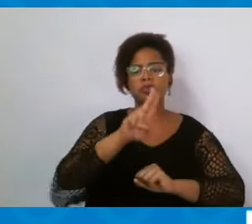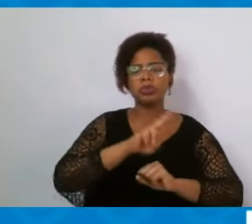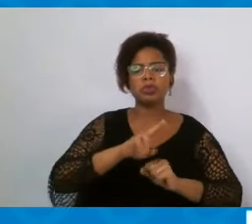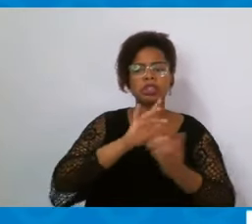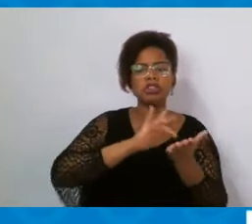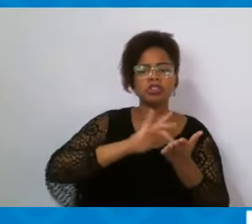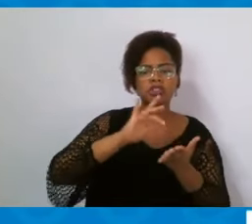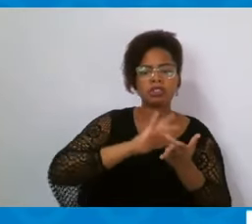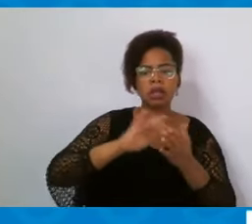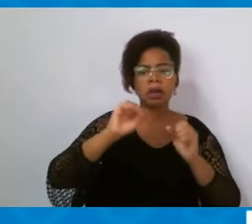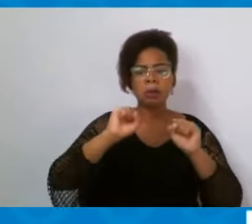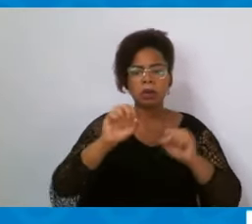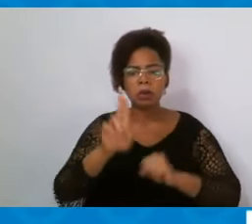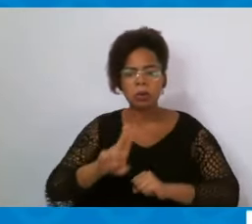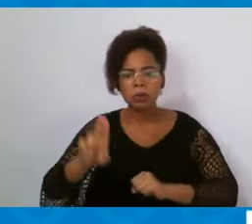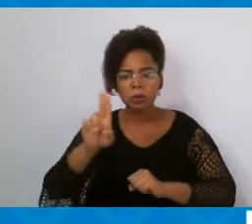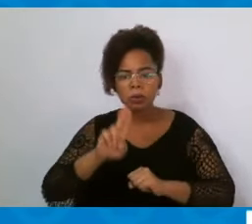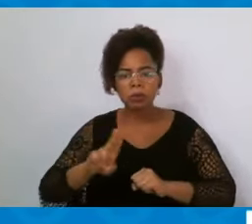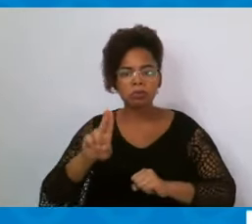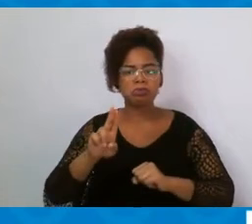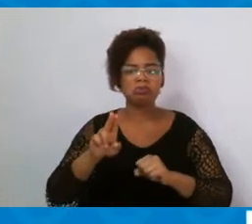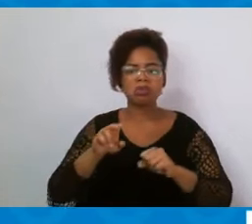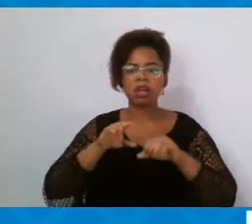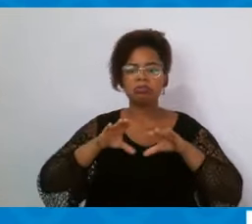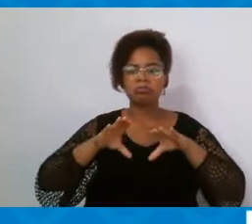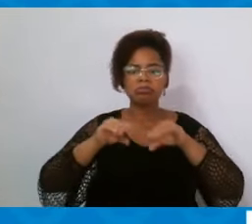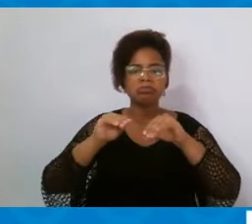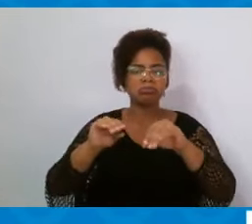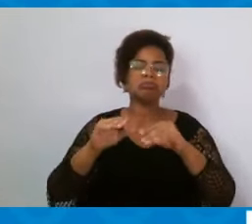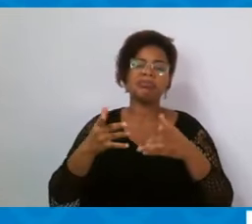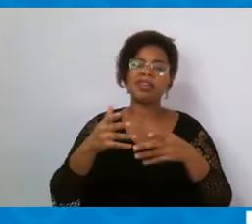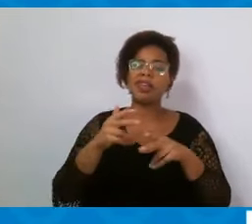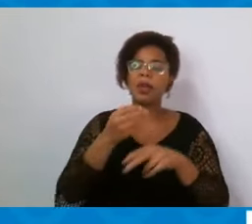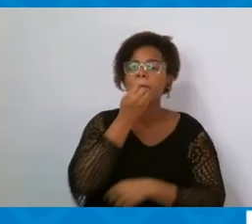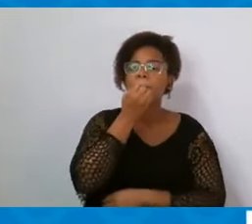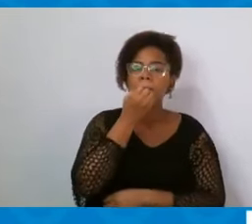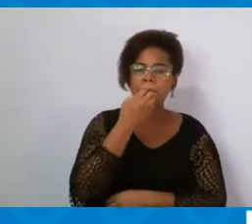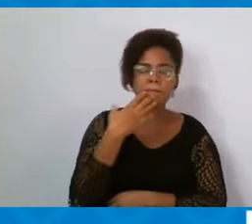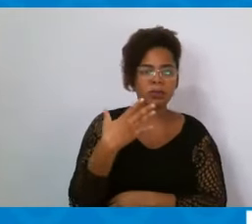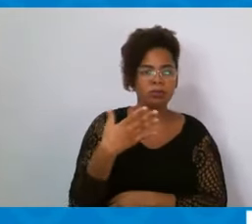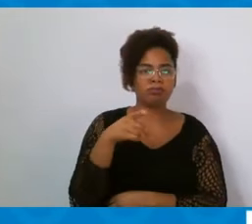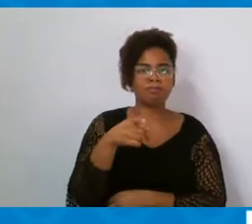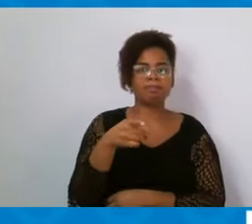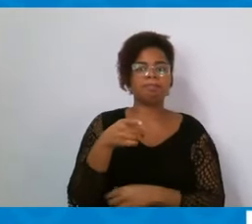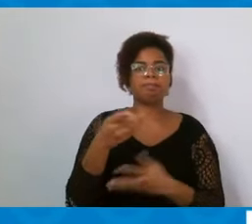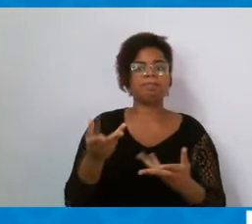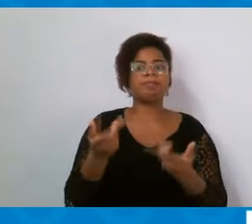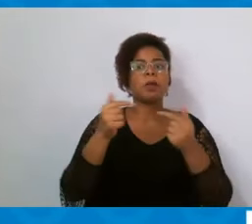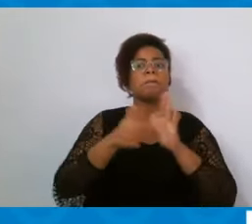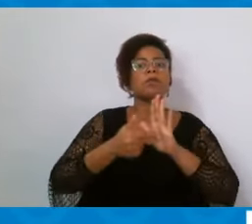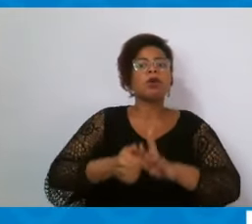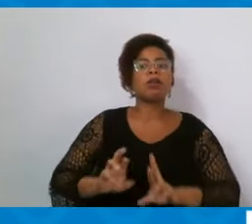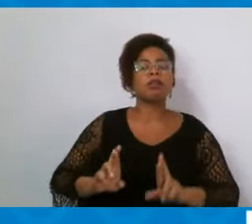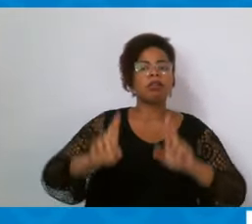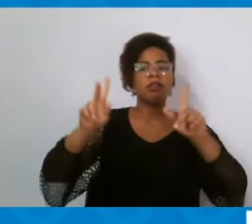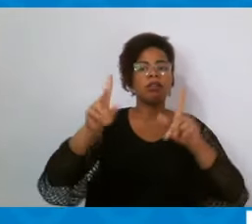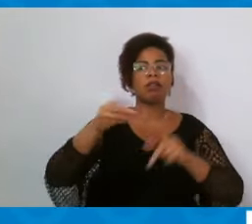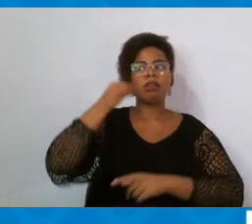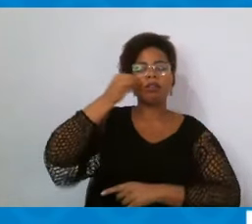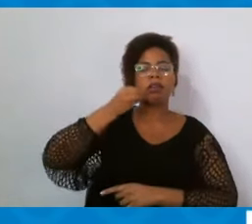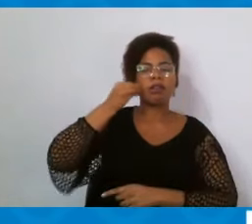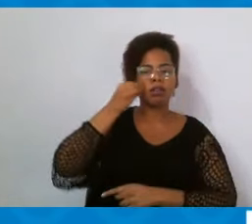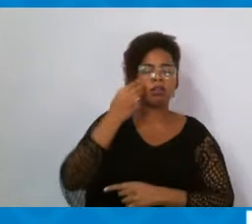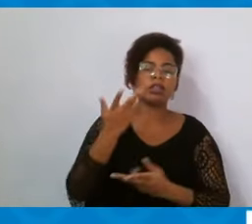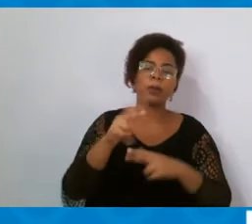visualmente impactante, perceptualmente distinguível, tá certo? Então, temas e oportunidades